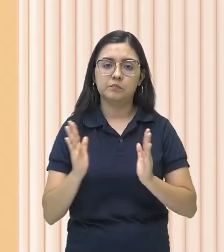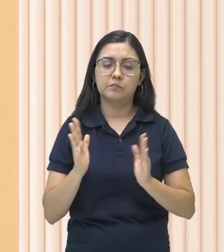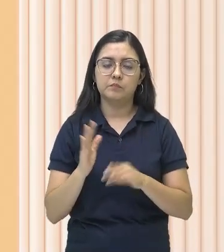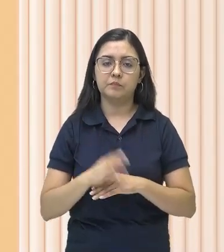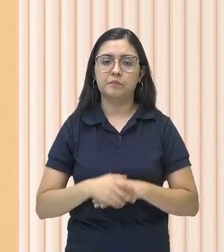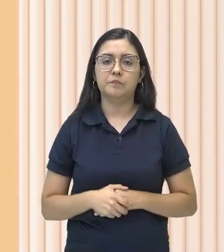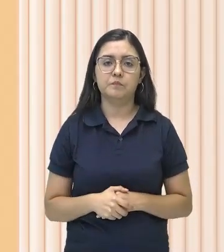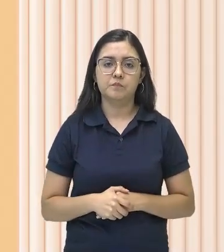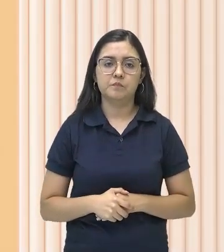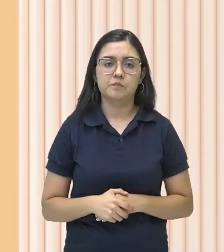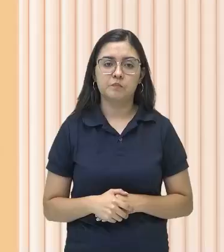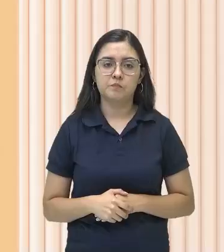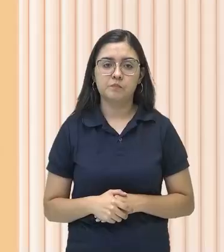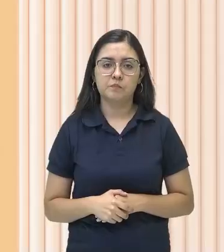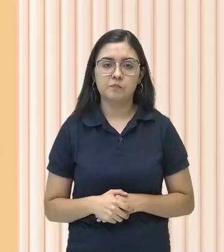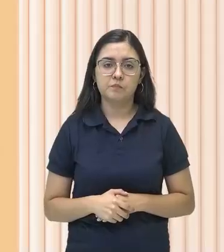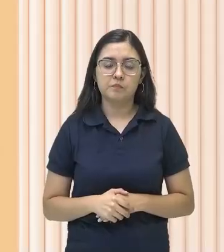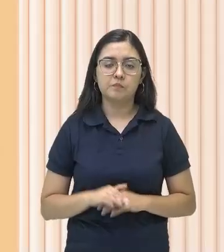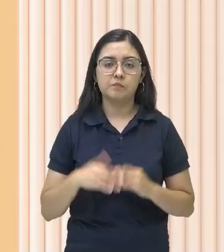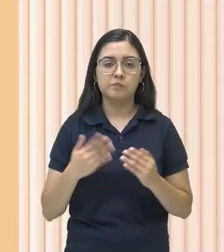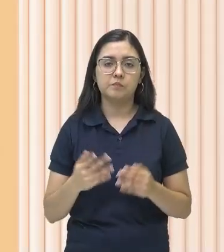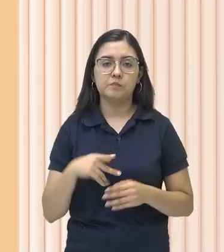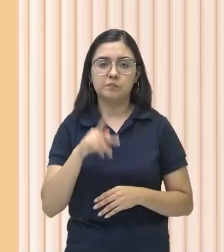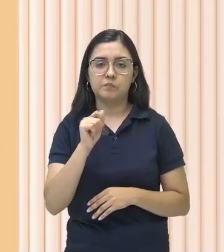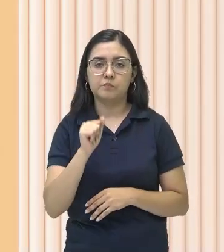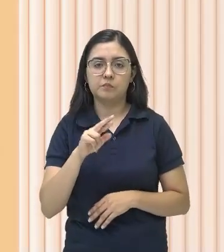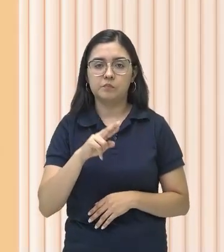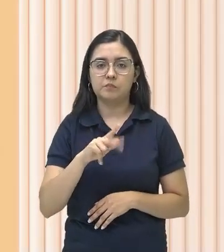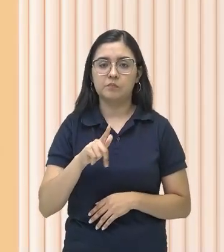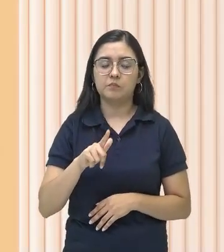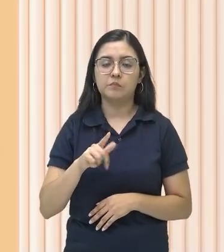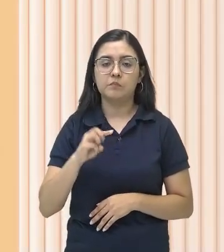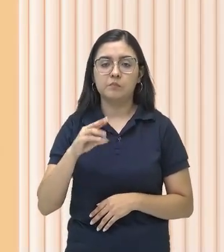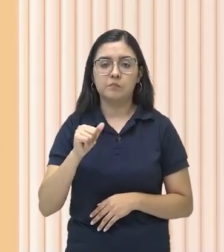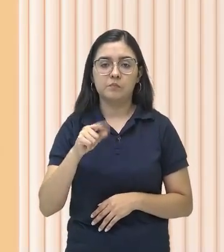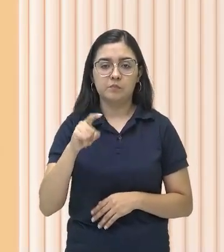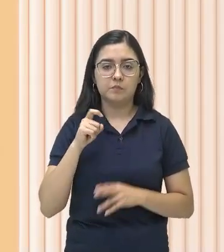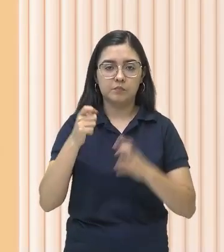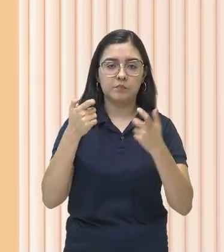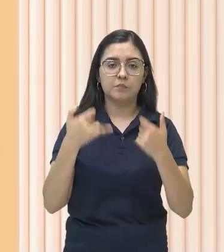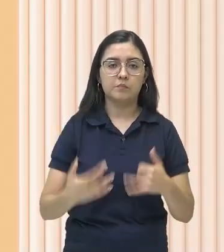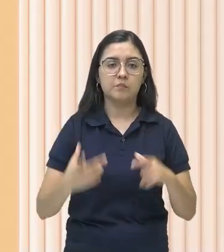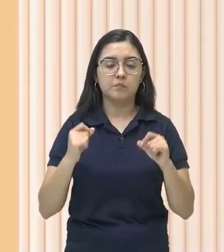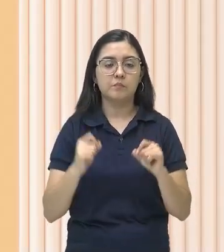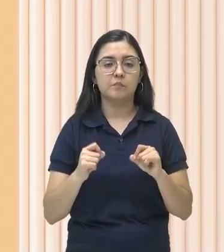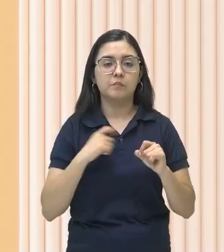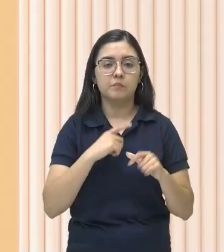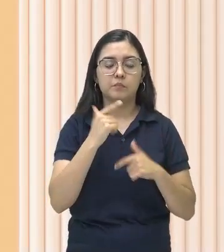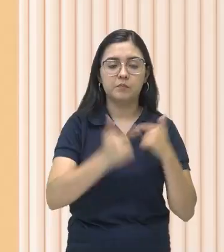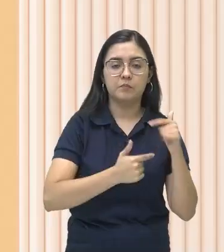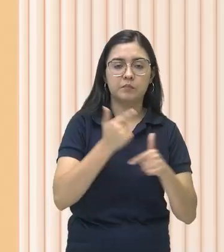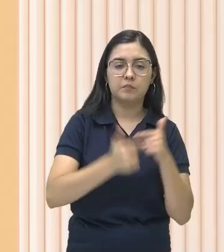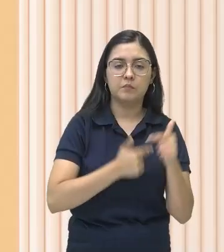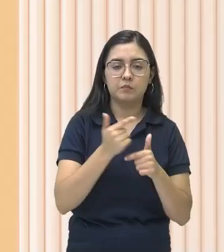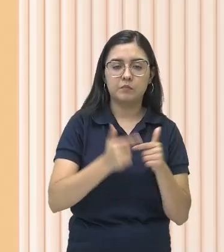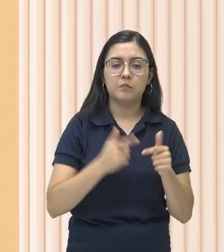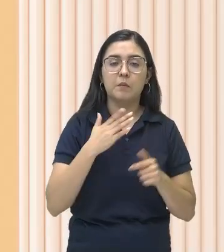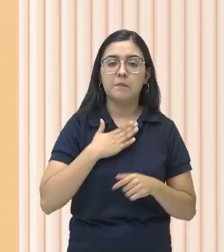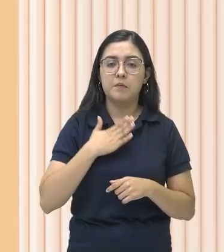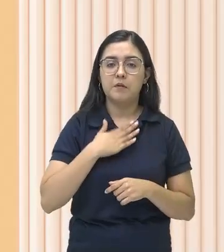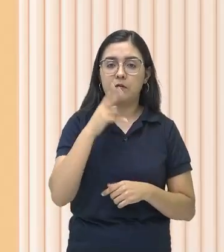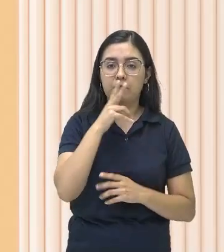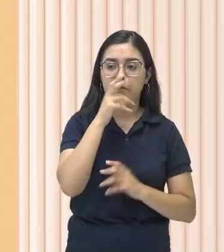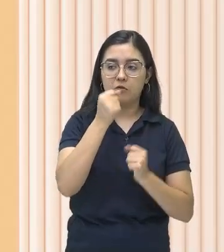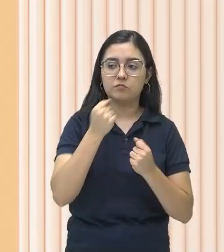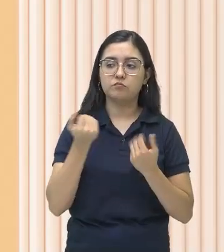repetir, aquilo que Karl Marx diz para nós, né? Eu estou ali trabalhando, vendendo a minha força produtiva, por